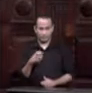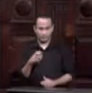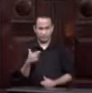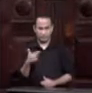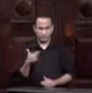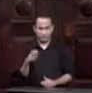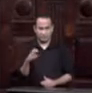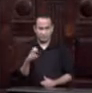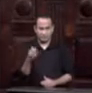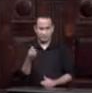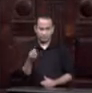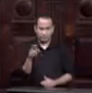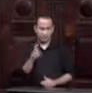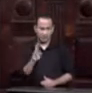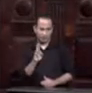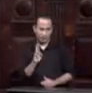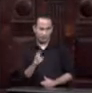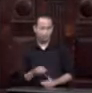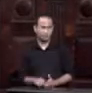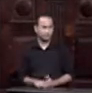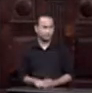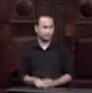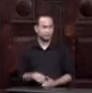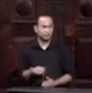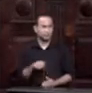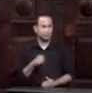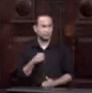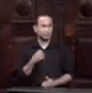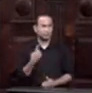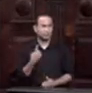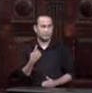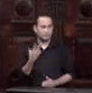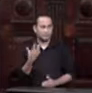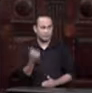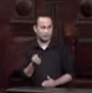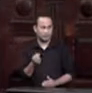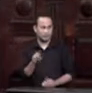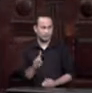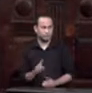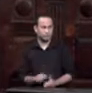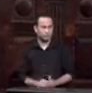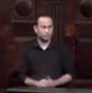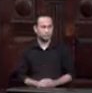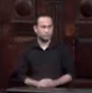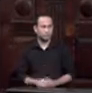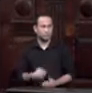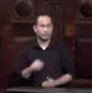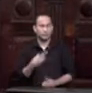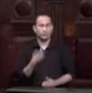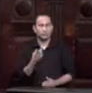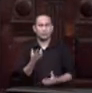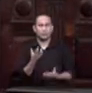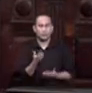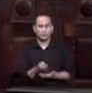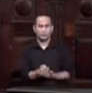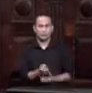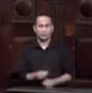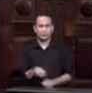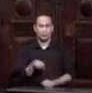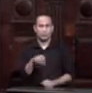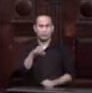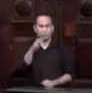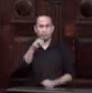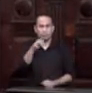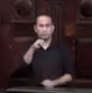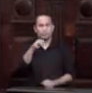17.256. Ele é equivalente ao CCDA 1 do Legislativo, cuja remuneração é R$